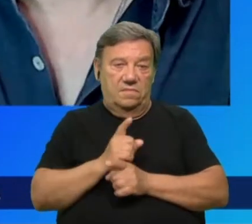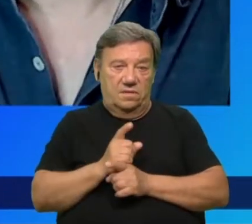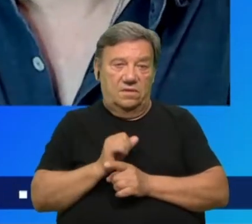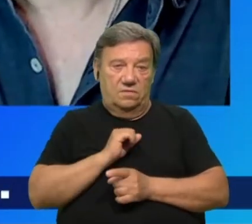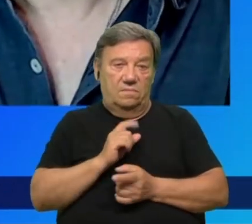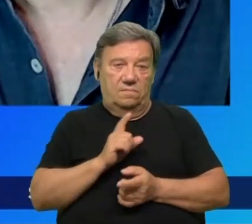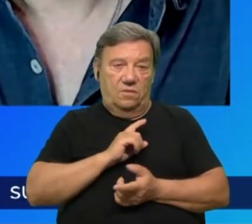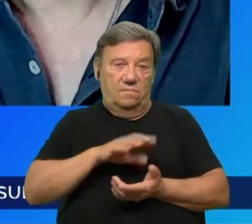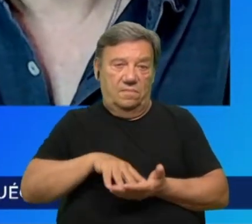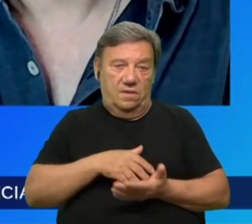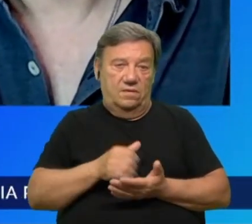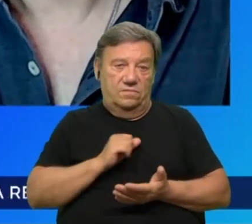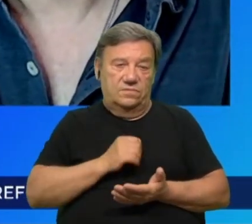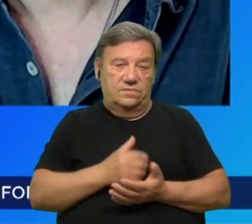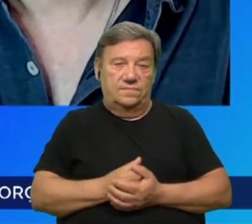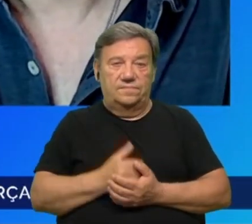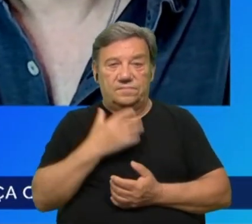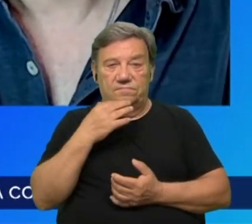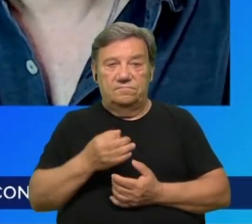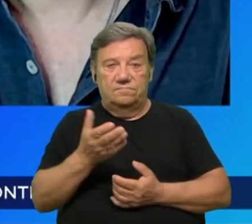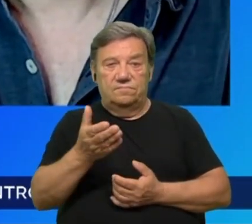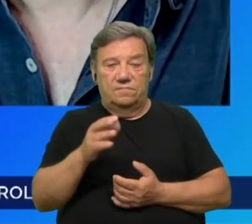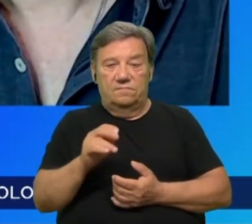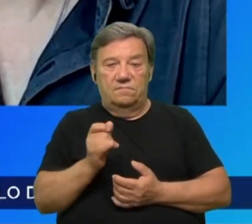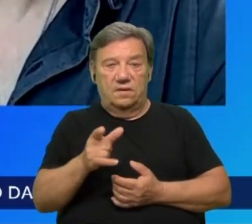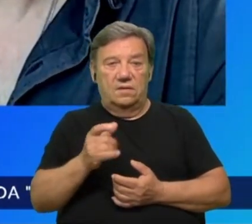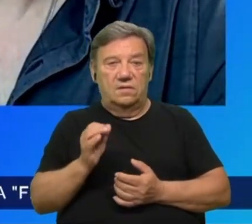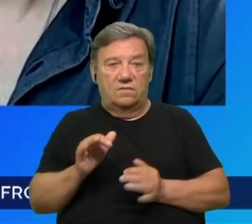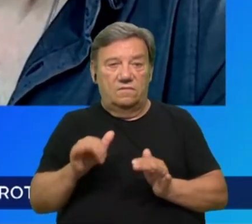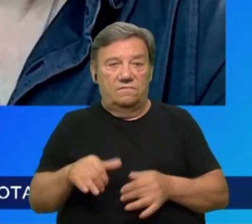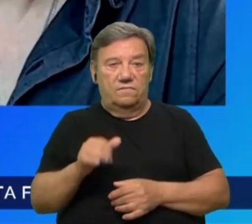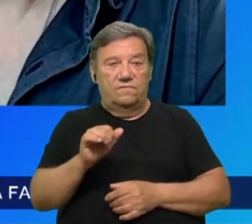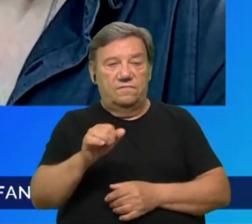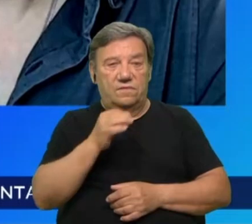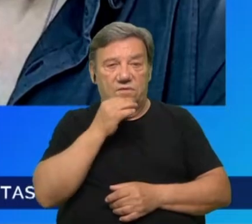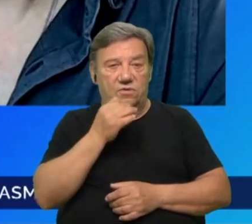os seus próprios planos. certíssimo, Miguel. Então aqui ficaram